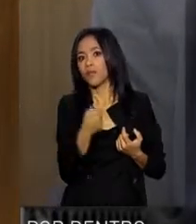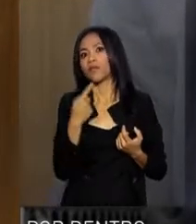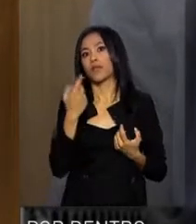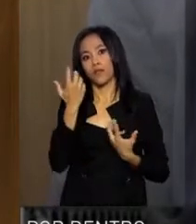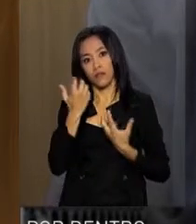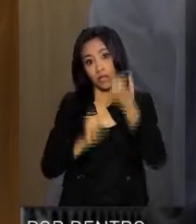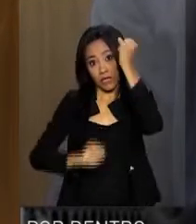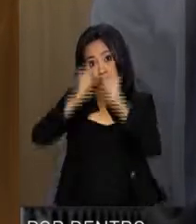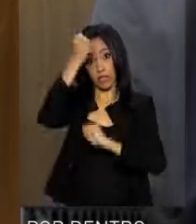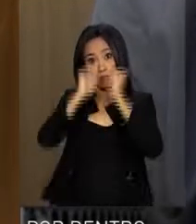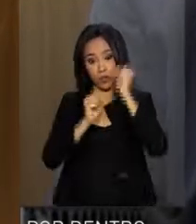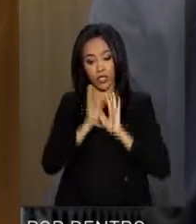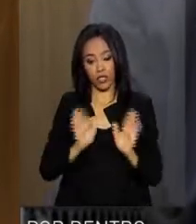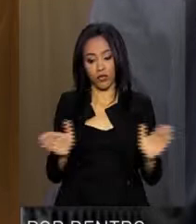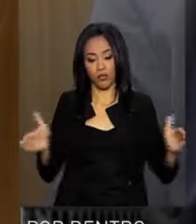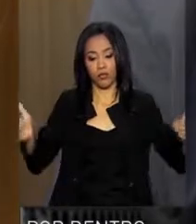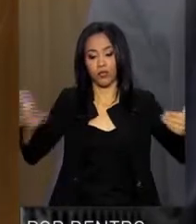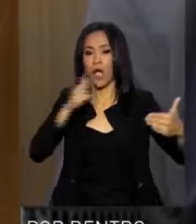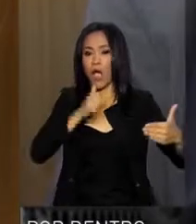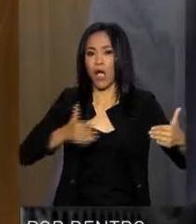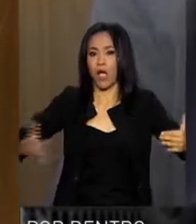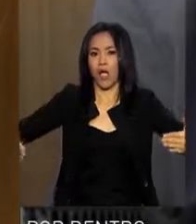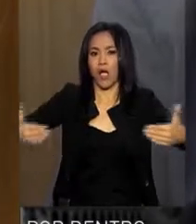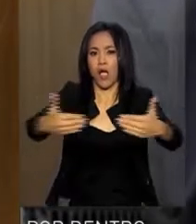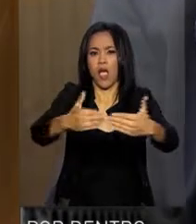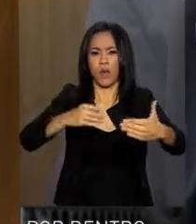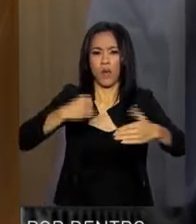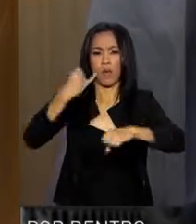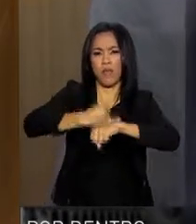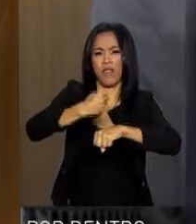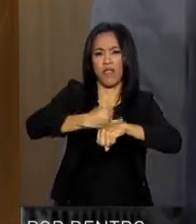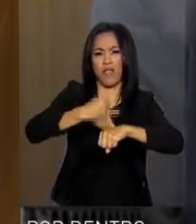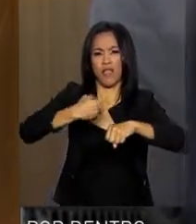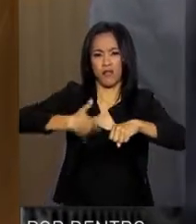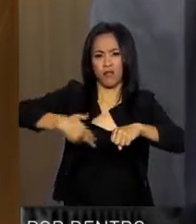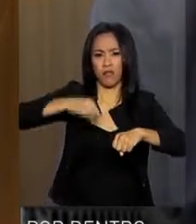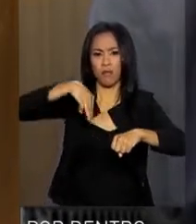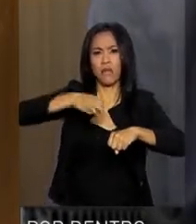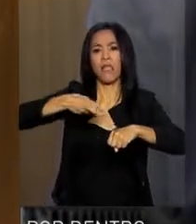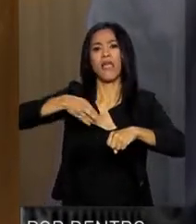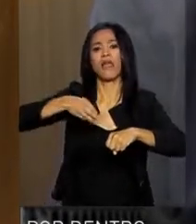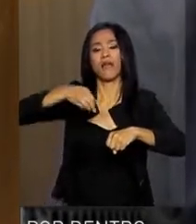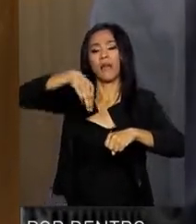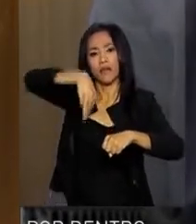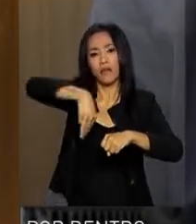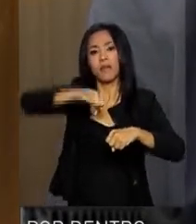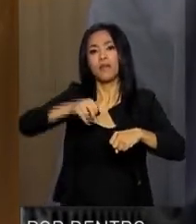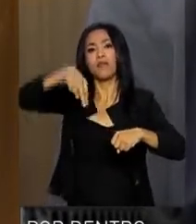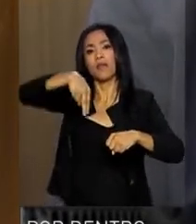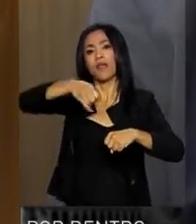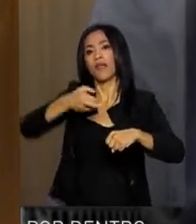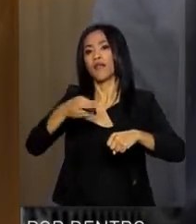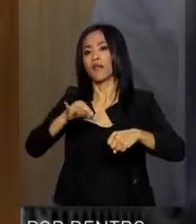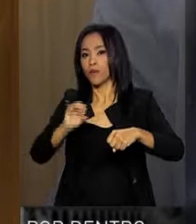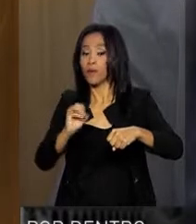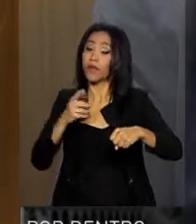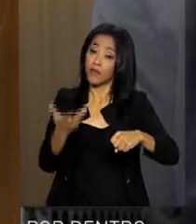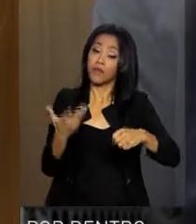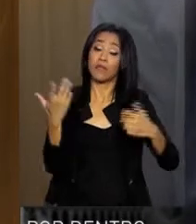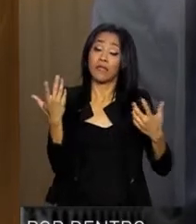barragem em minas porque a quem sobrevoa essas áreas pode ver que é uma área 6 caótica então é